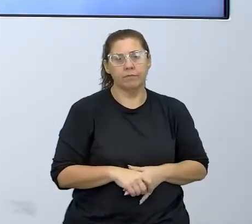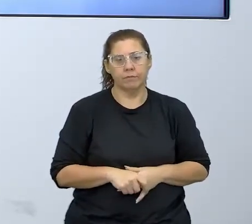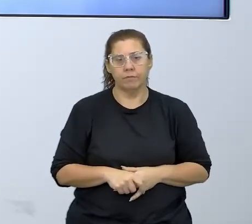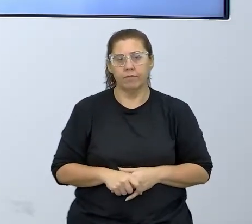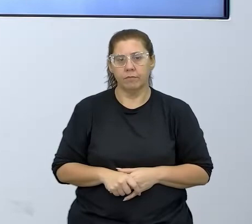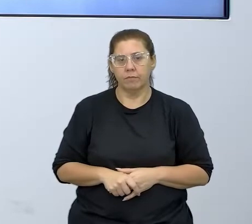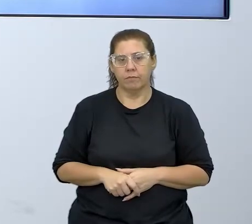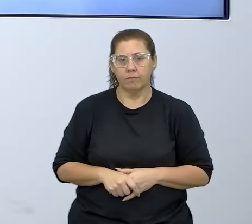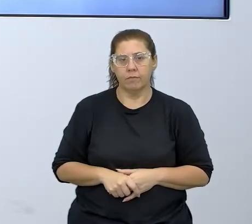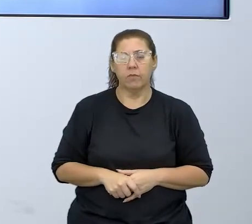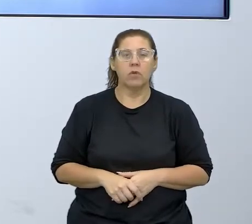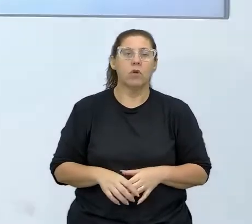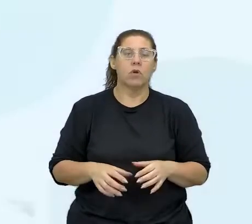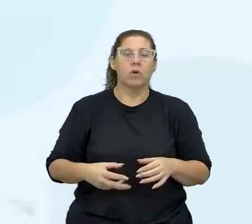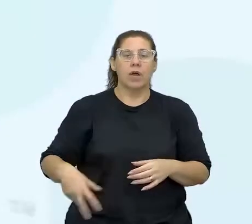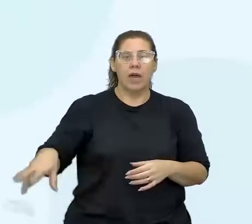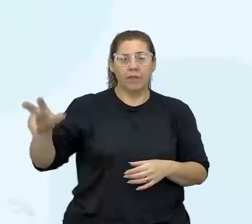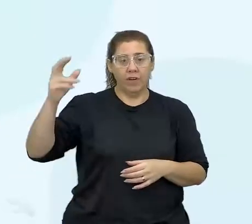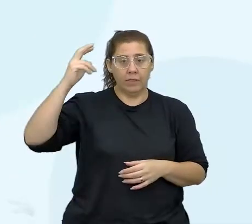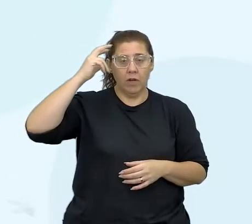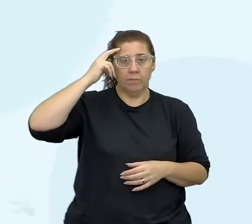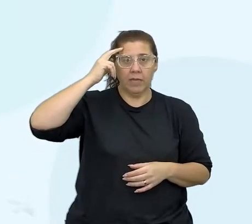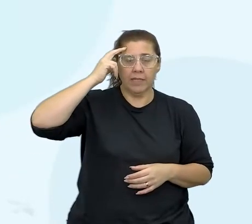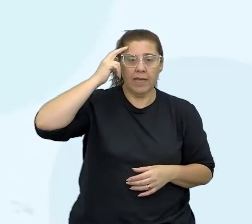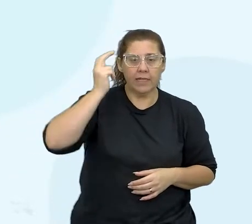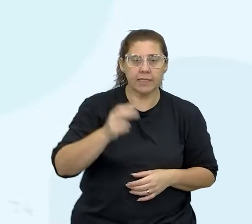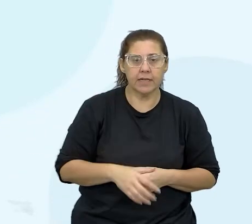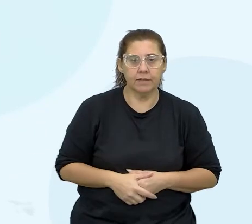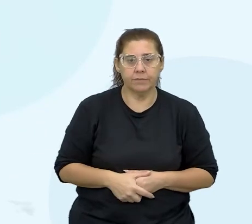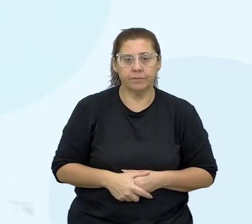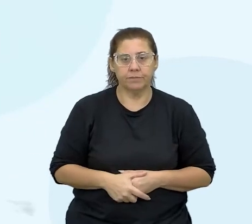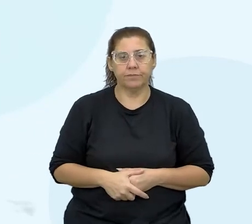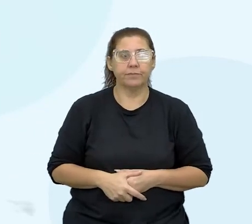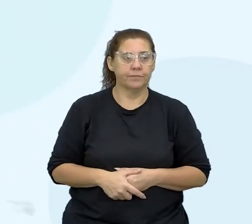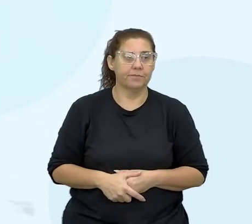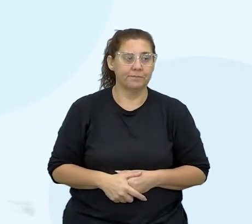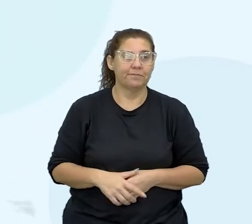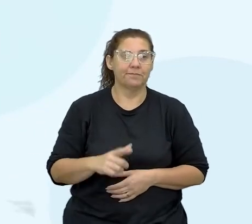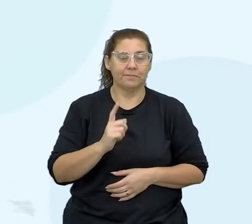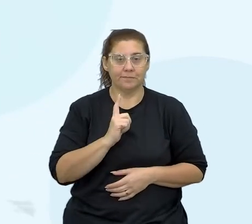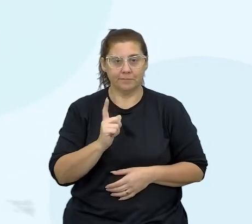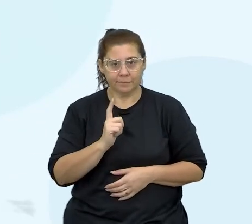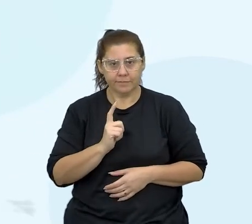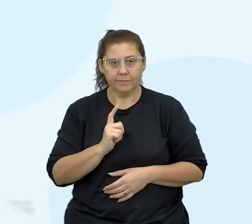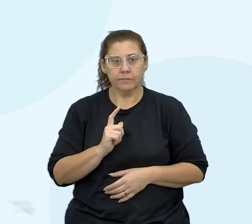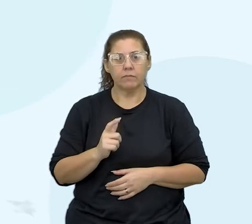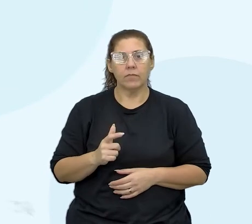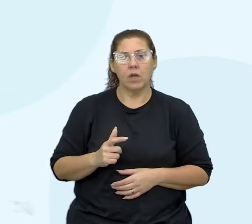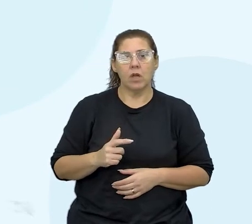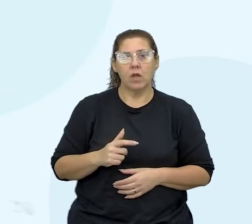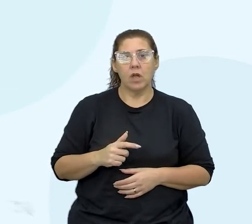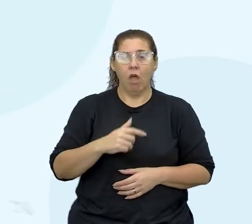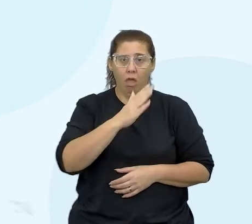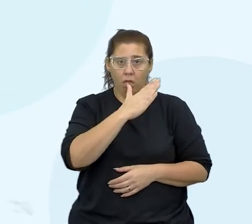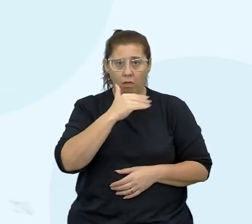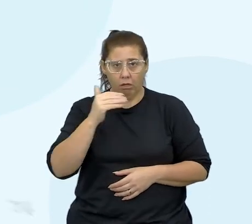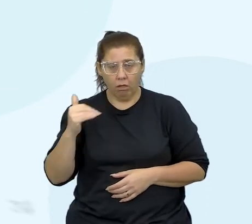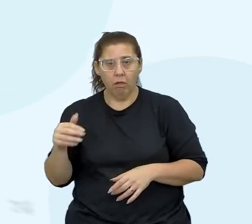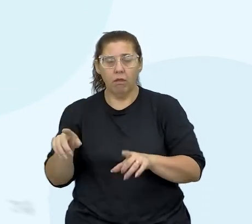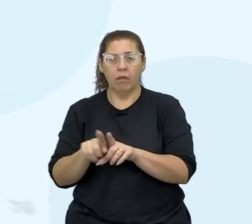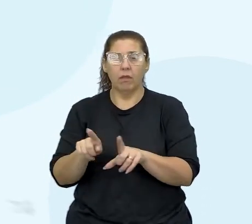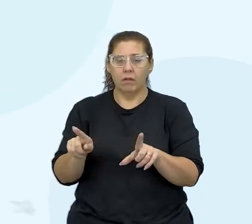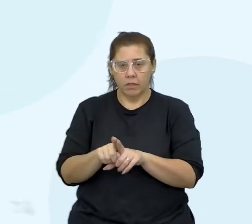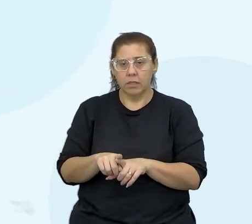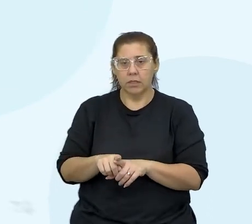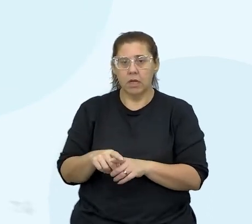com a cultura de massa. Porque justamente essa ideia de que ideologias, estética,